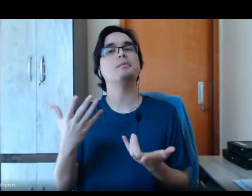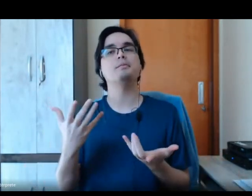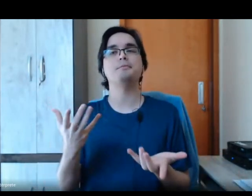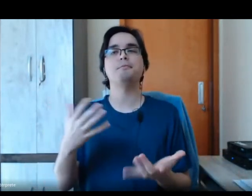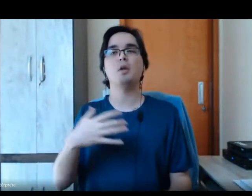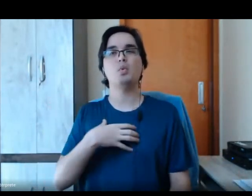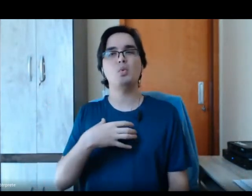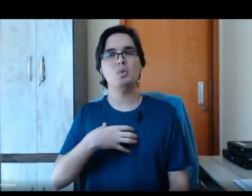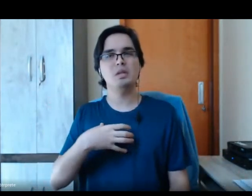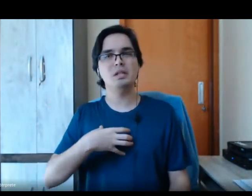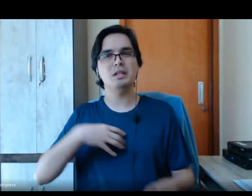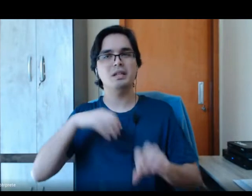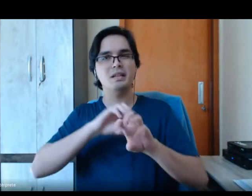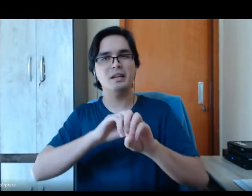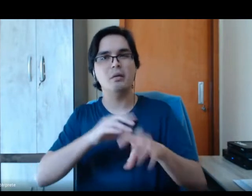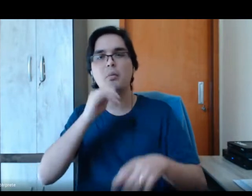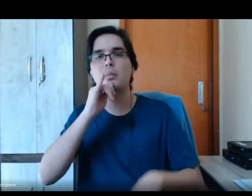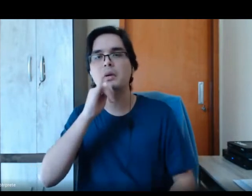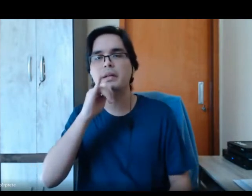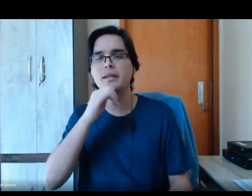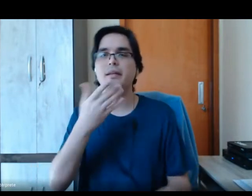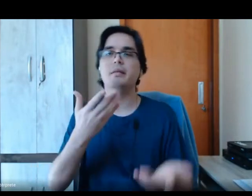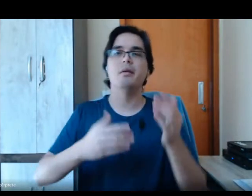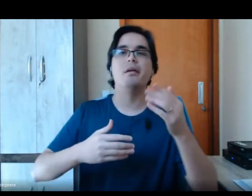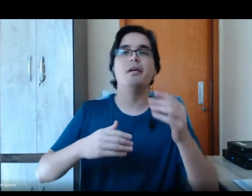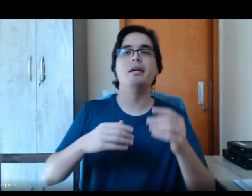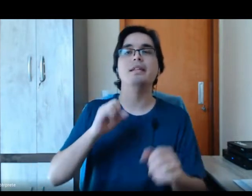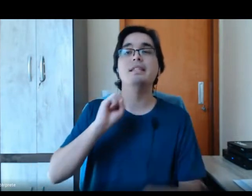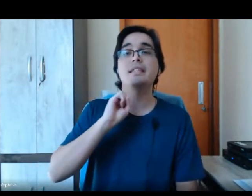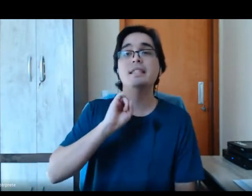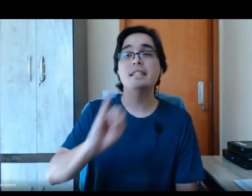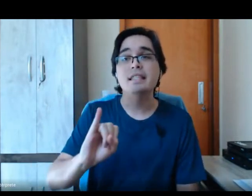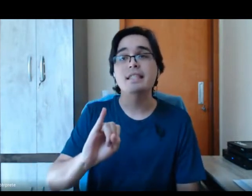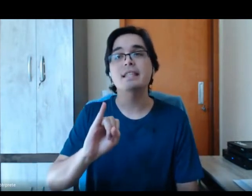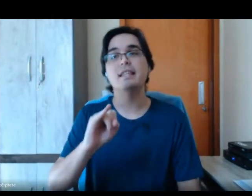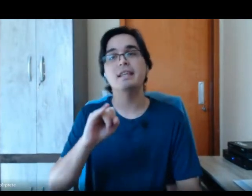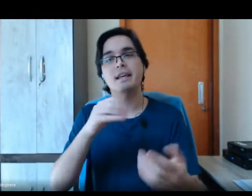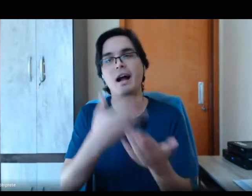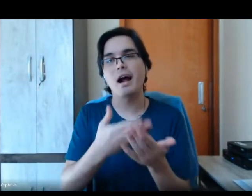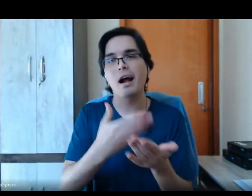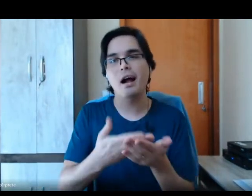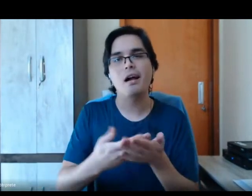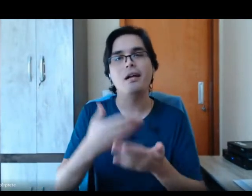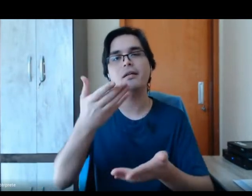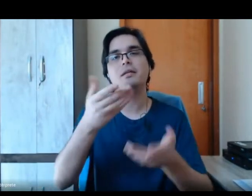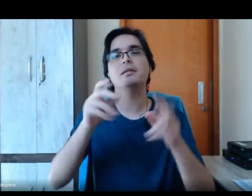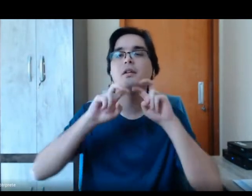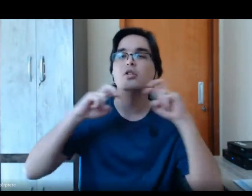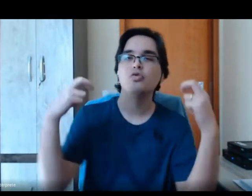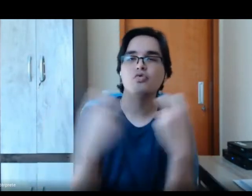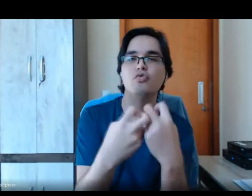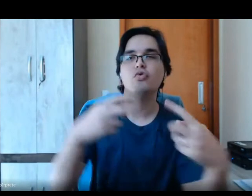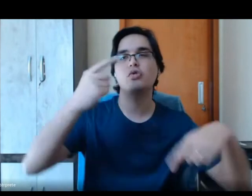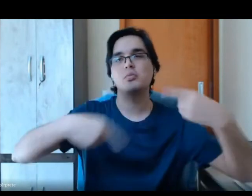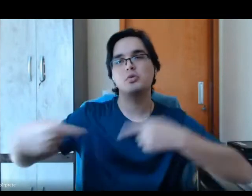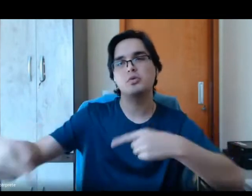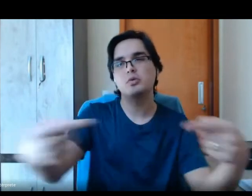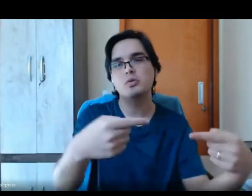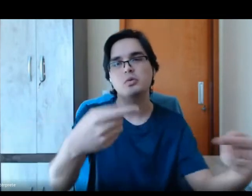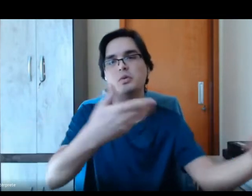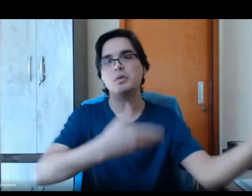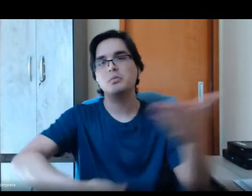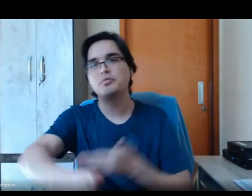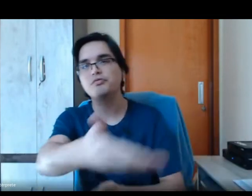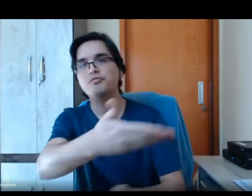né, Esther, recomenda as lives do Meta, em que propõe atividades dinâmicas, mas eu